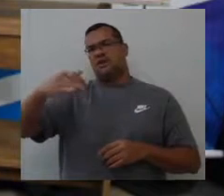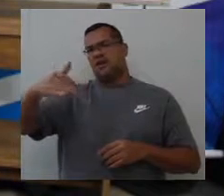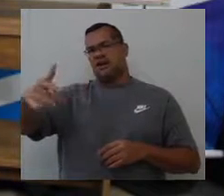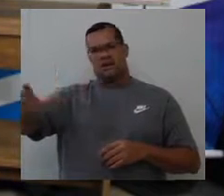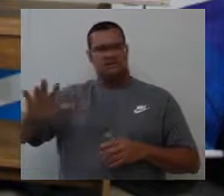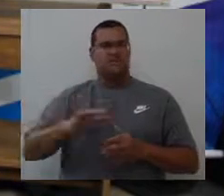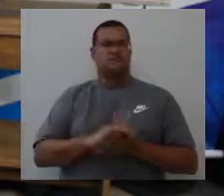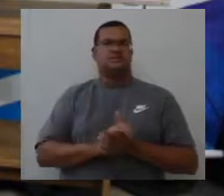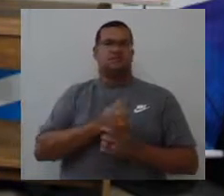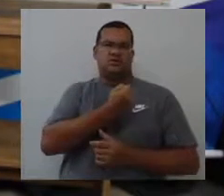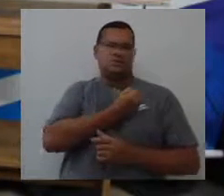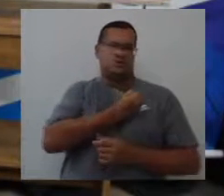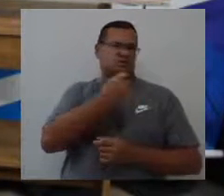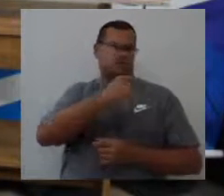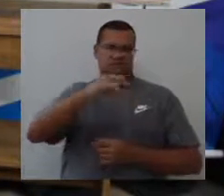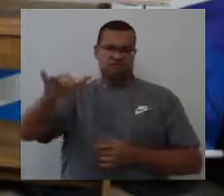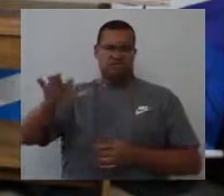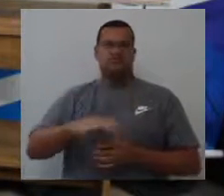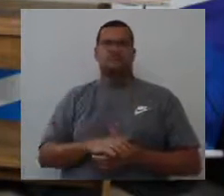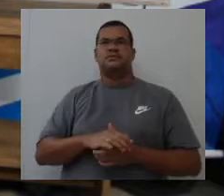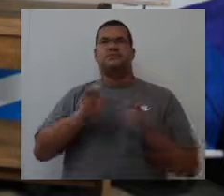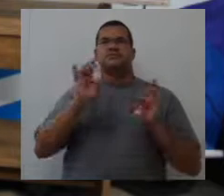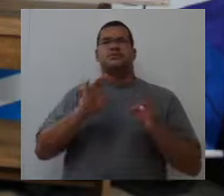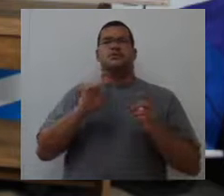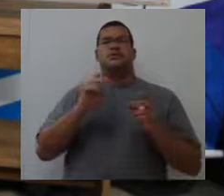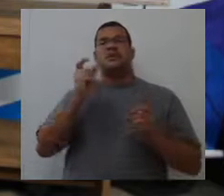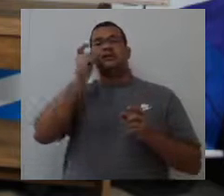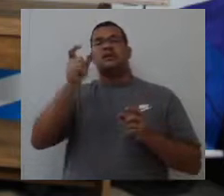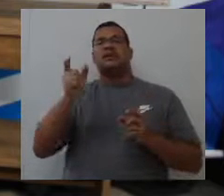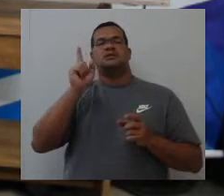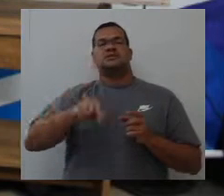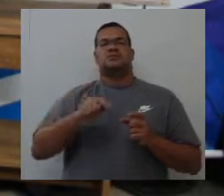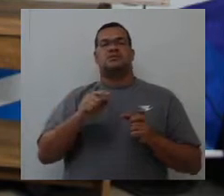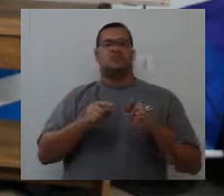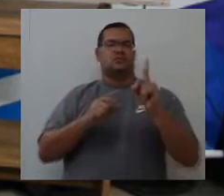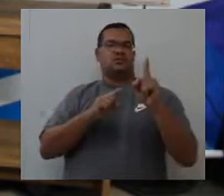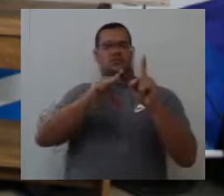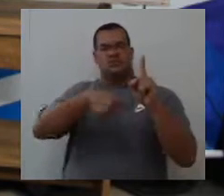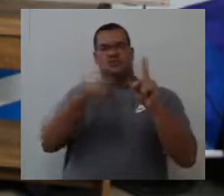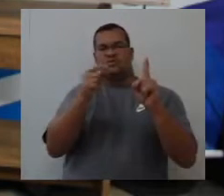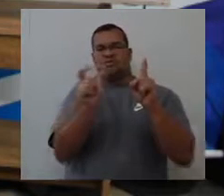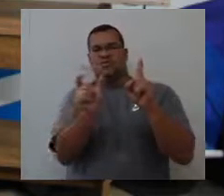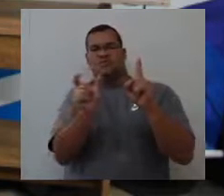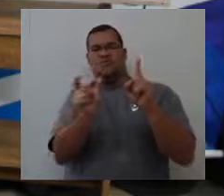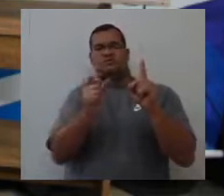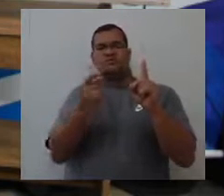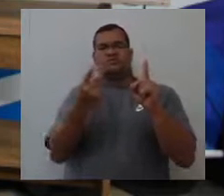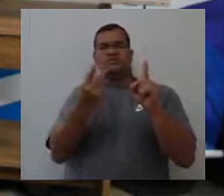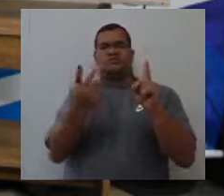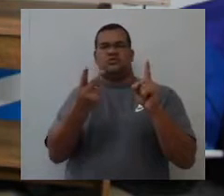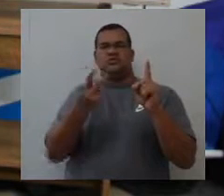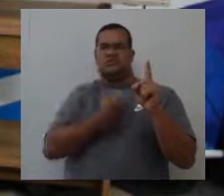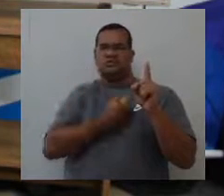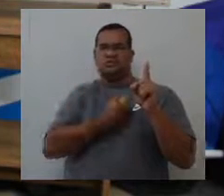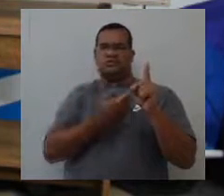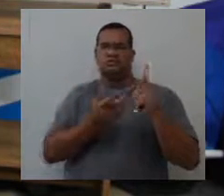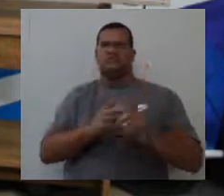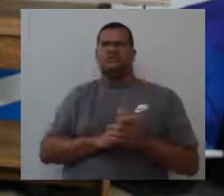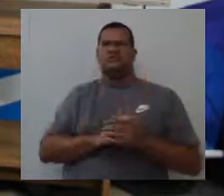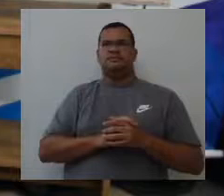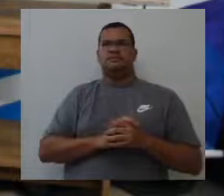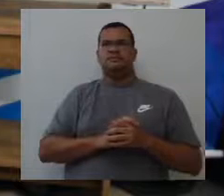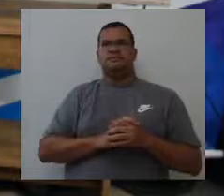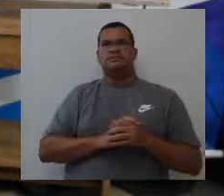1,0750 e assim tantos outros números, e só vai interessar para mim dois valores depois da vírgula desse resultado. Esses